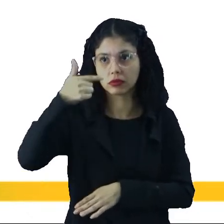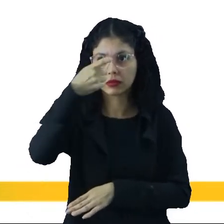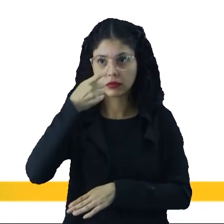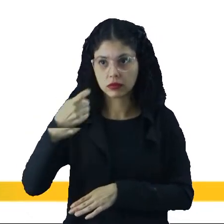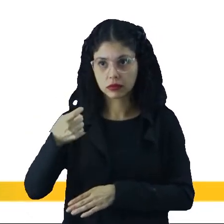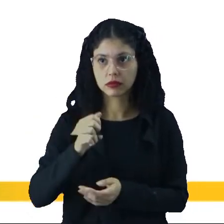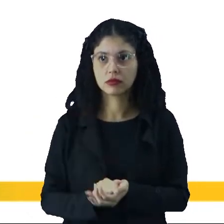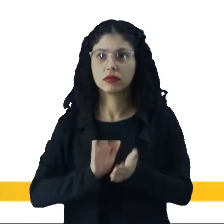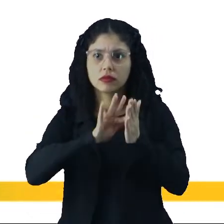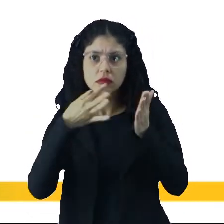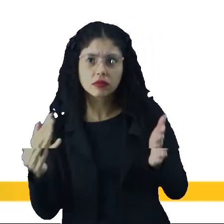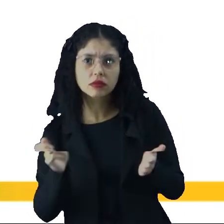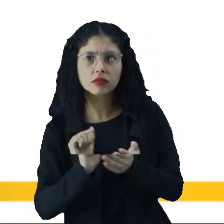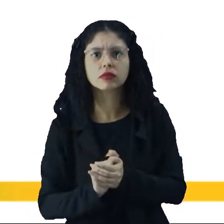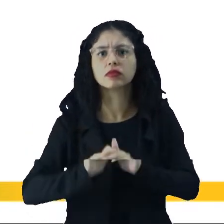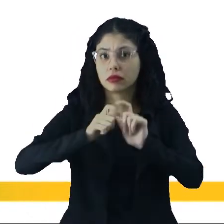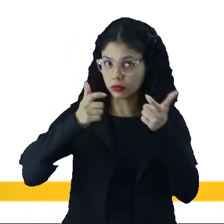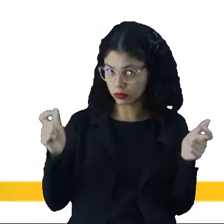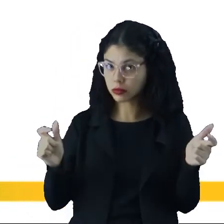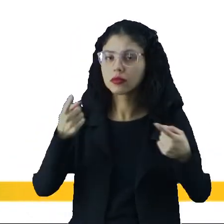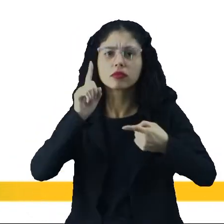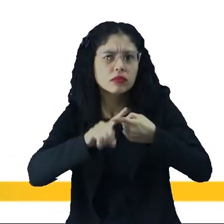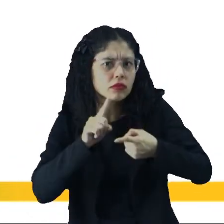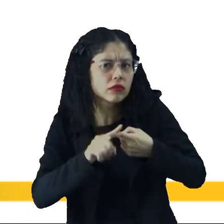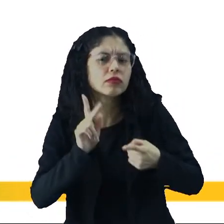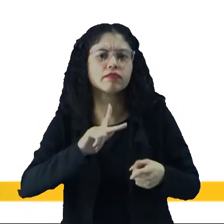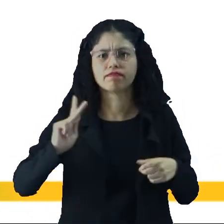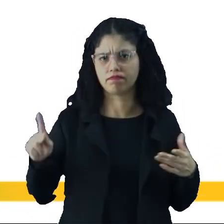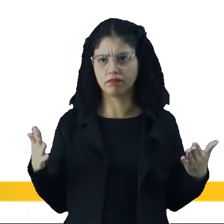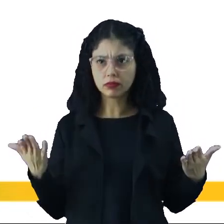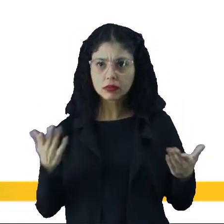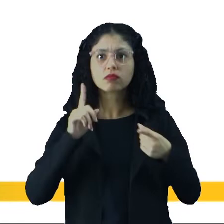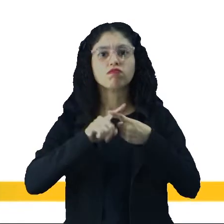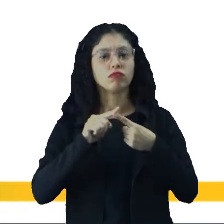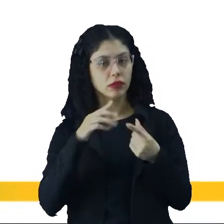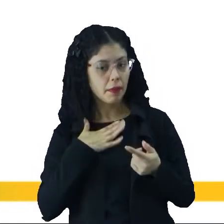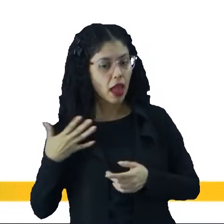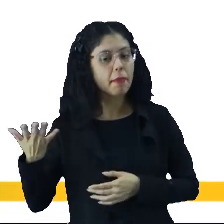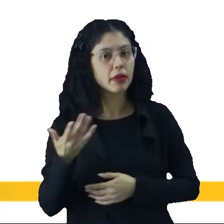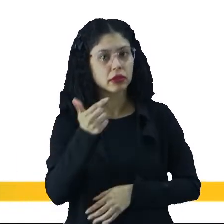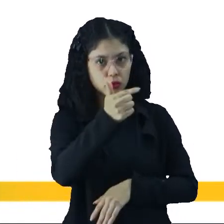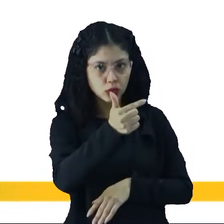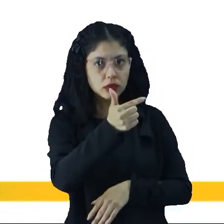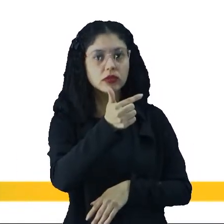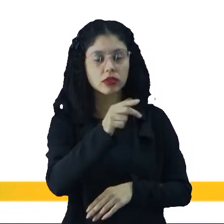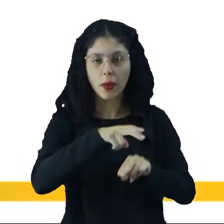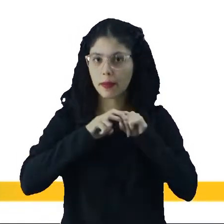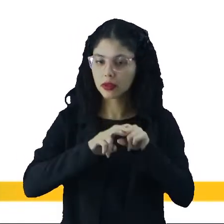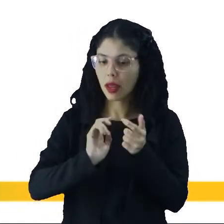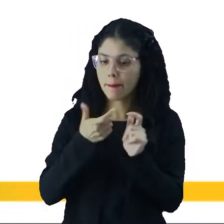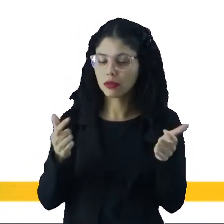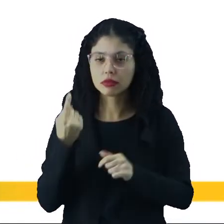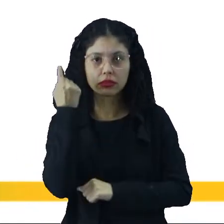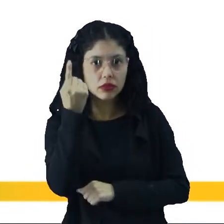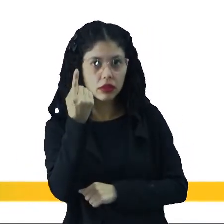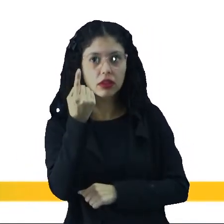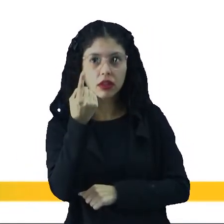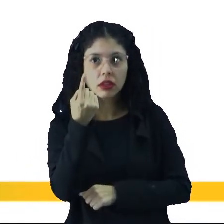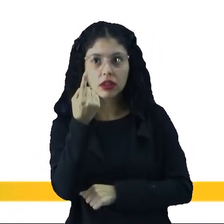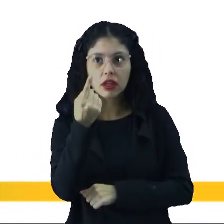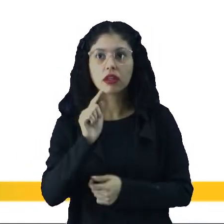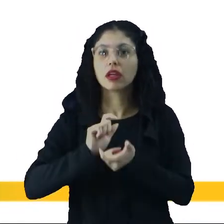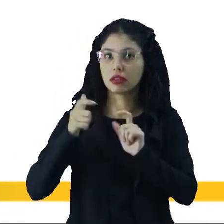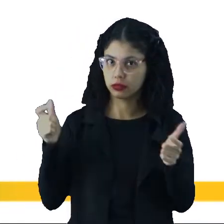a 2 elevado a x é uma função crescente. Por quê, professor? Porque a minha base é 2, portanto é maior que 1, então ela